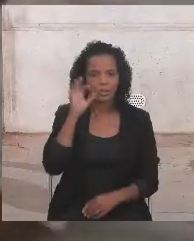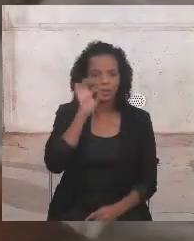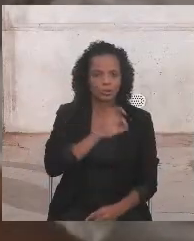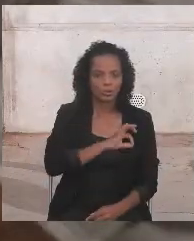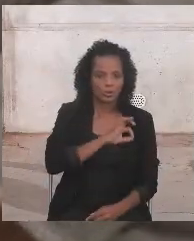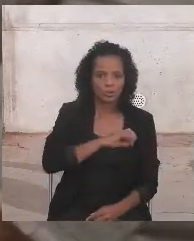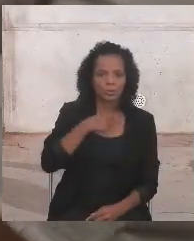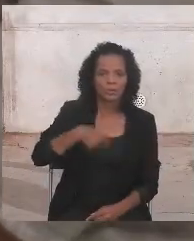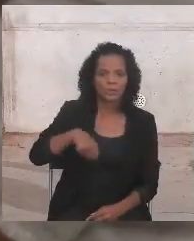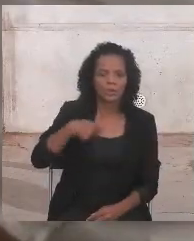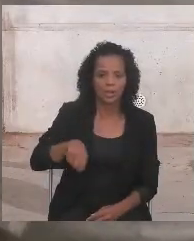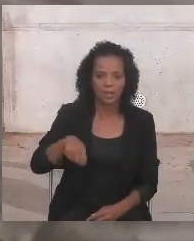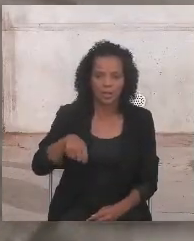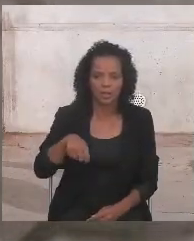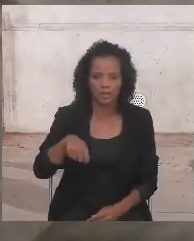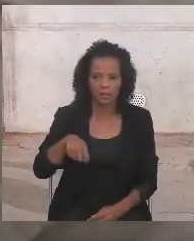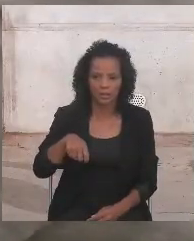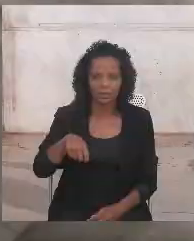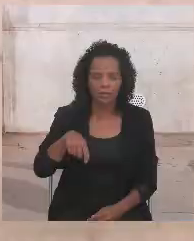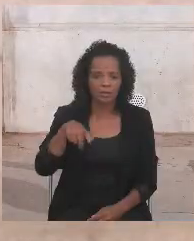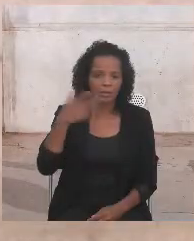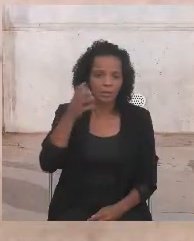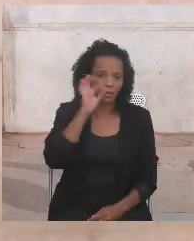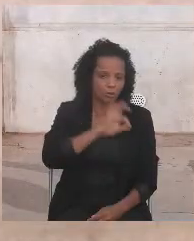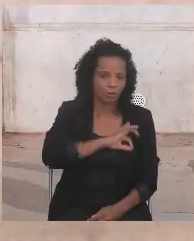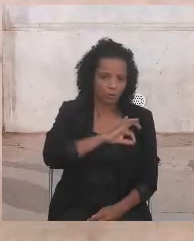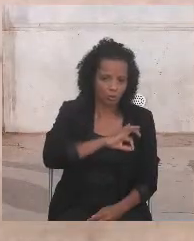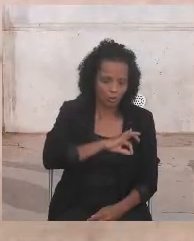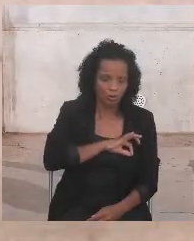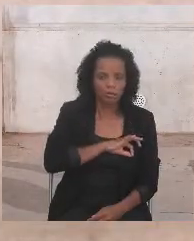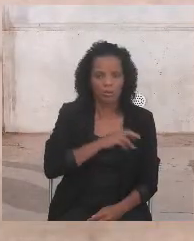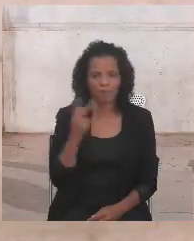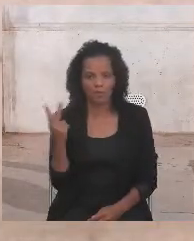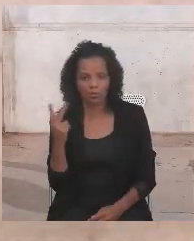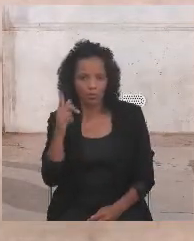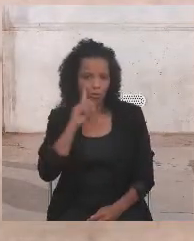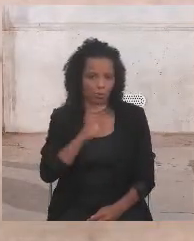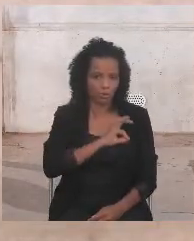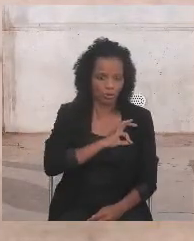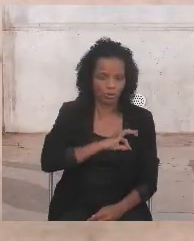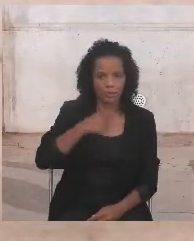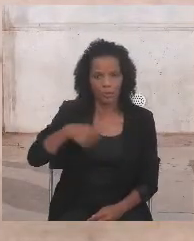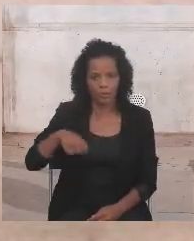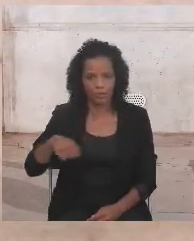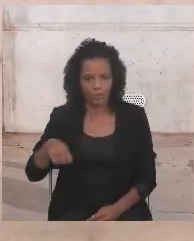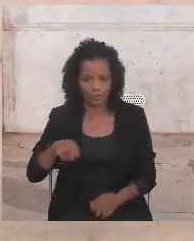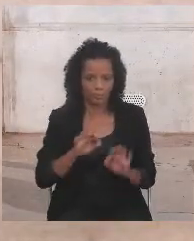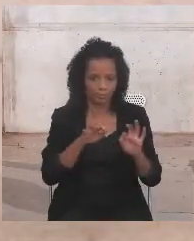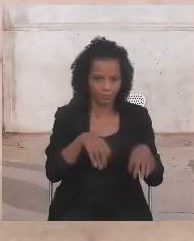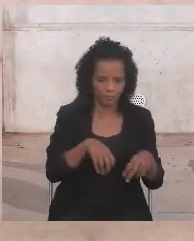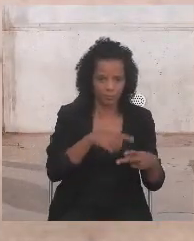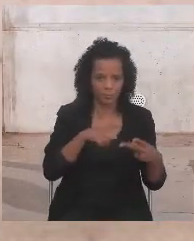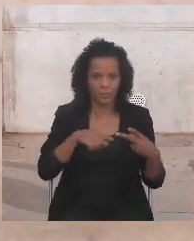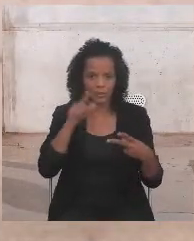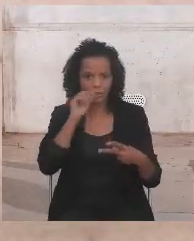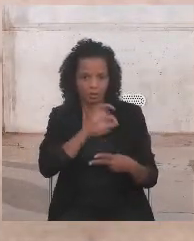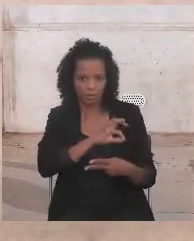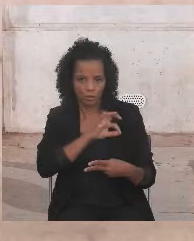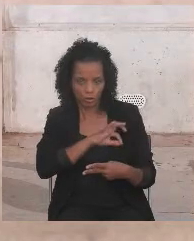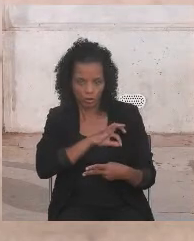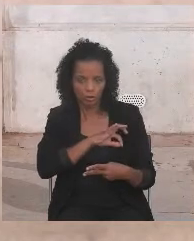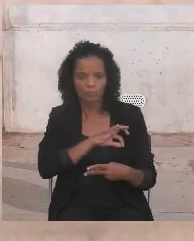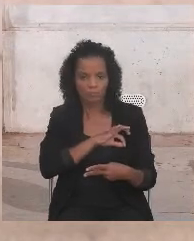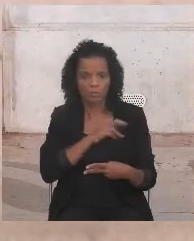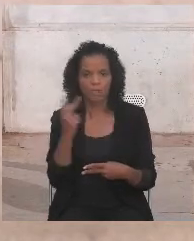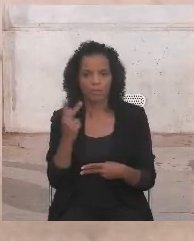Senhor Presidente, senhores vereadores e senhoras vereadoras cessantes e senhores vereadores